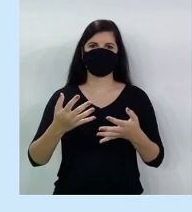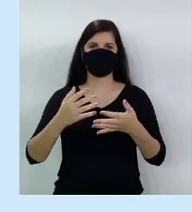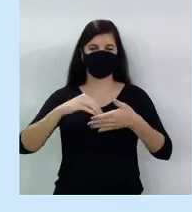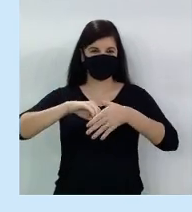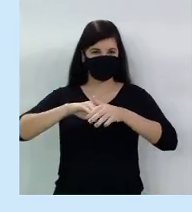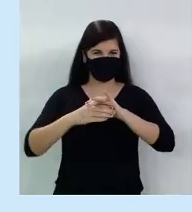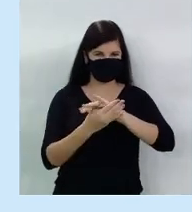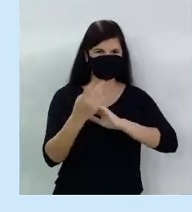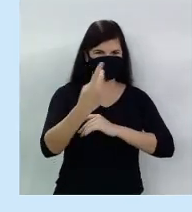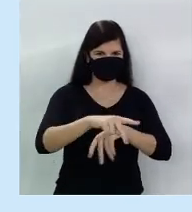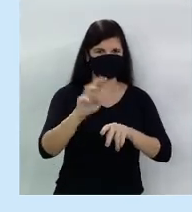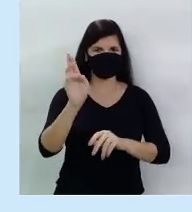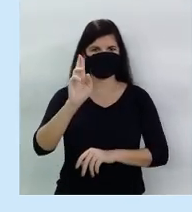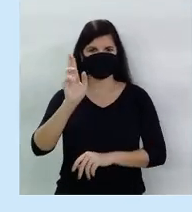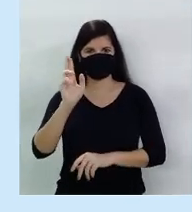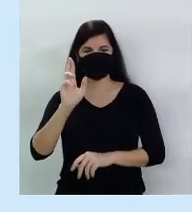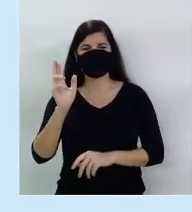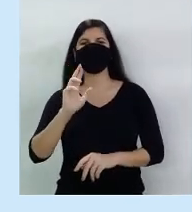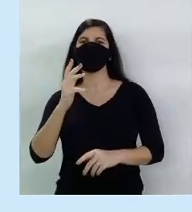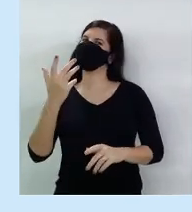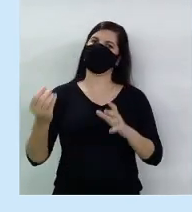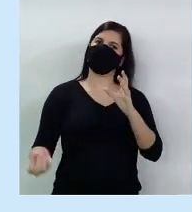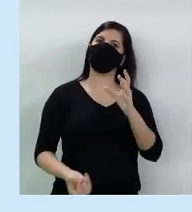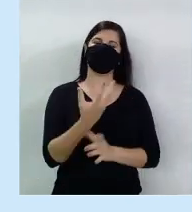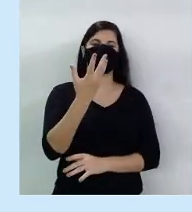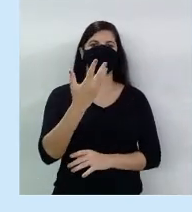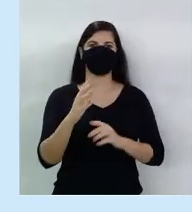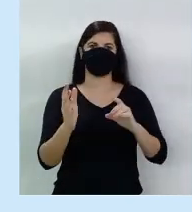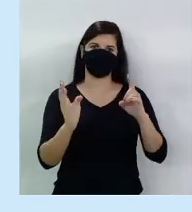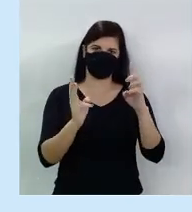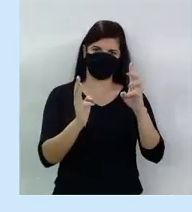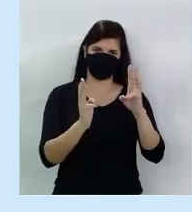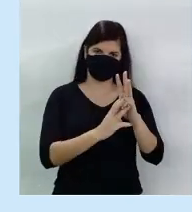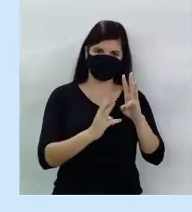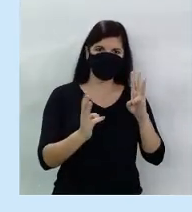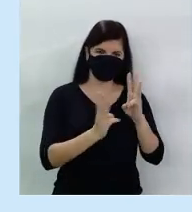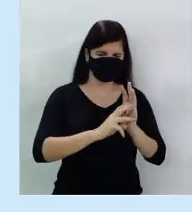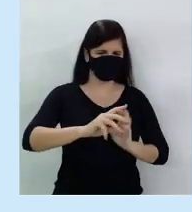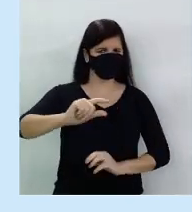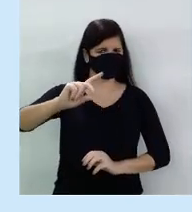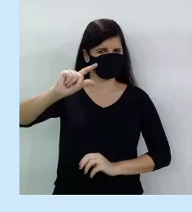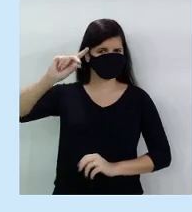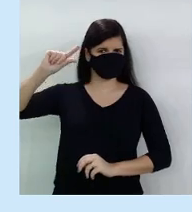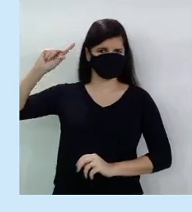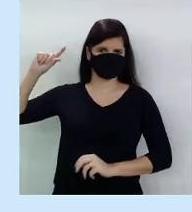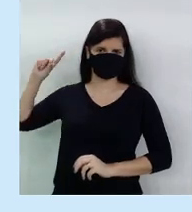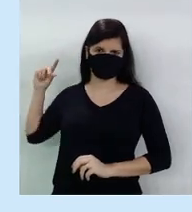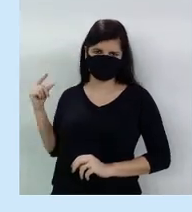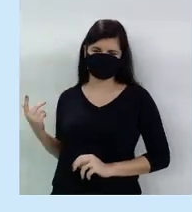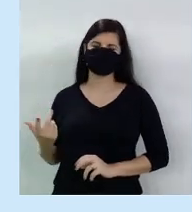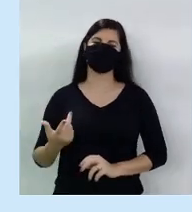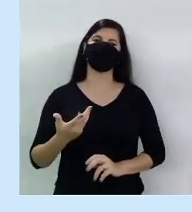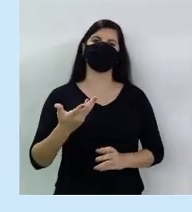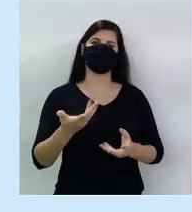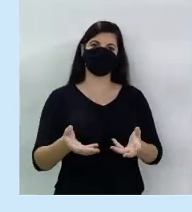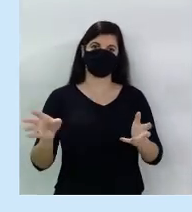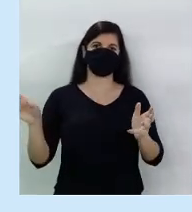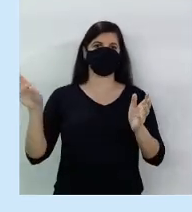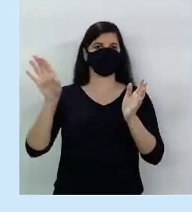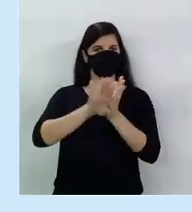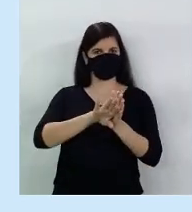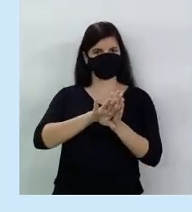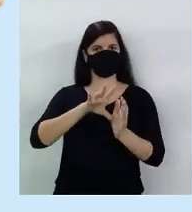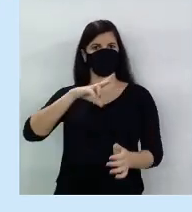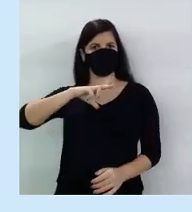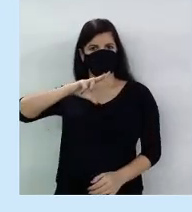tradição religiosa de caráter, de origem indígena, muito antiga, muito antes da chegada